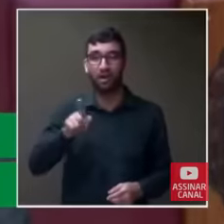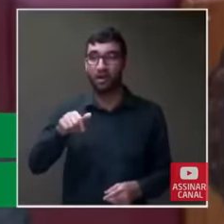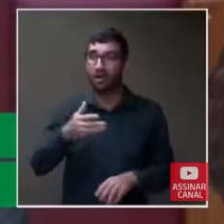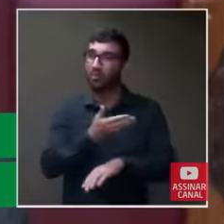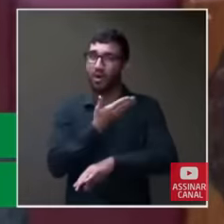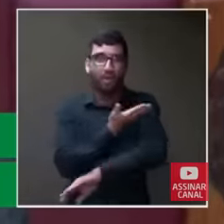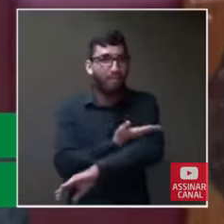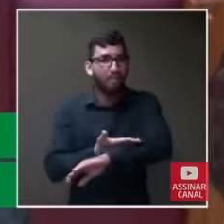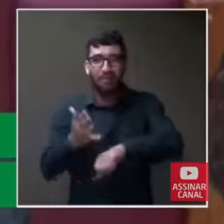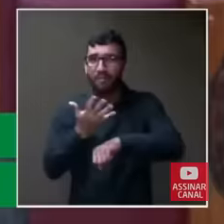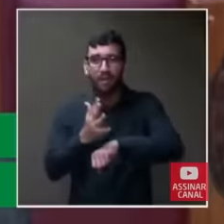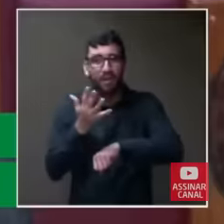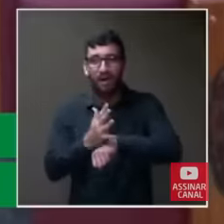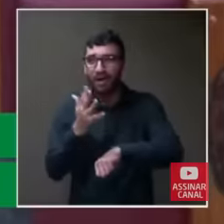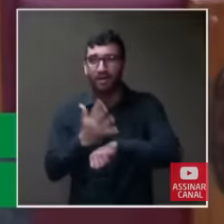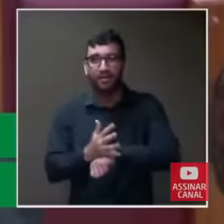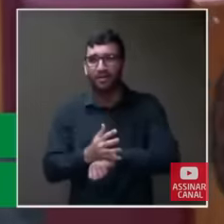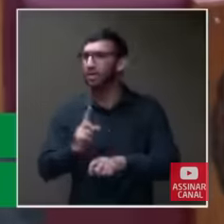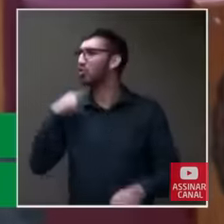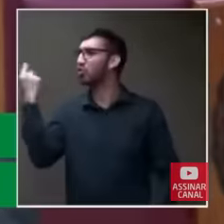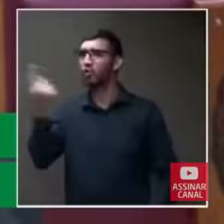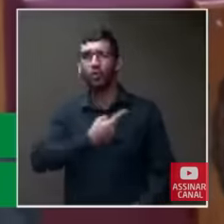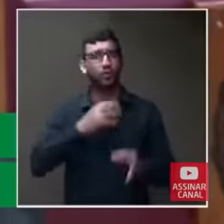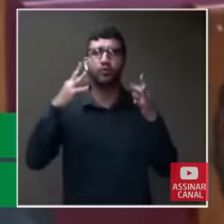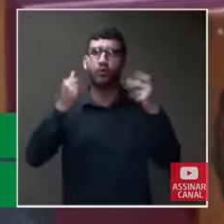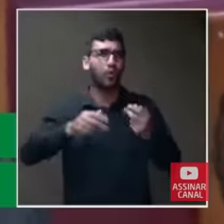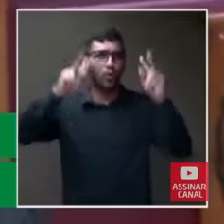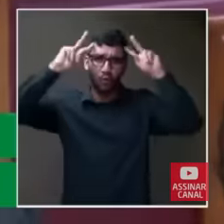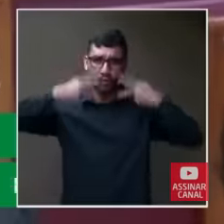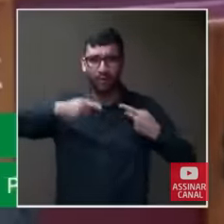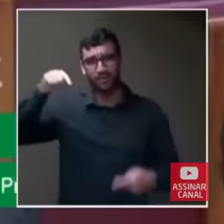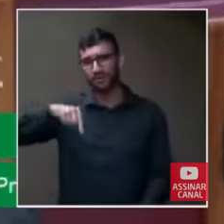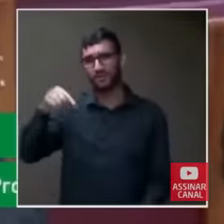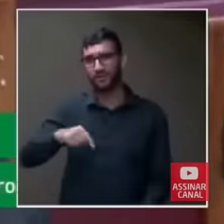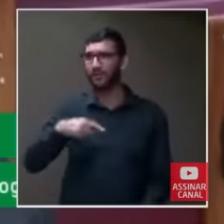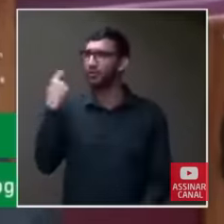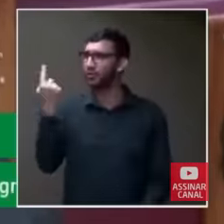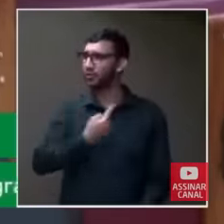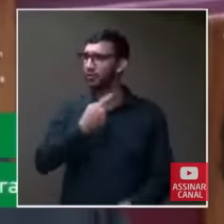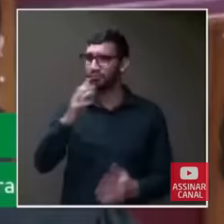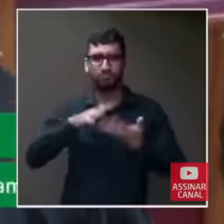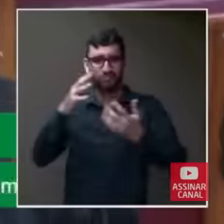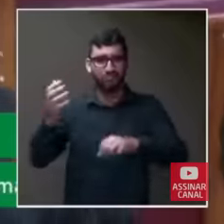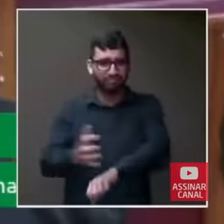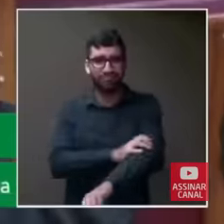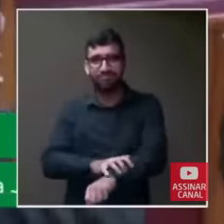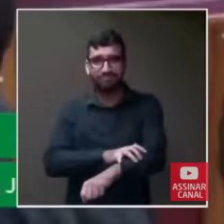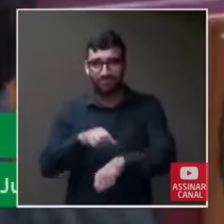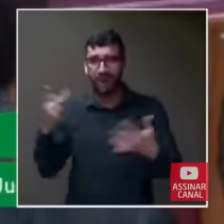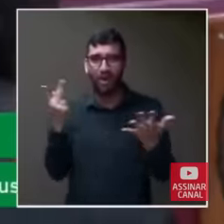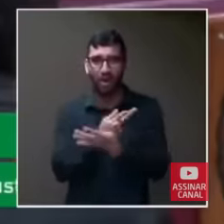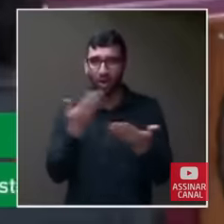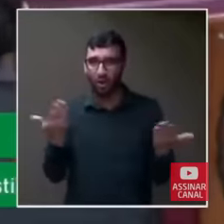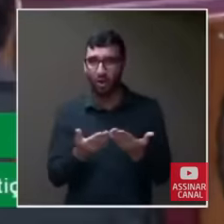é uma conduta absolutamente... Não, todos nós somos seres humanos aqui. Todos nós estamos à flor da pele com o que está acontecendo. Não, não.